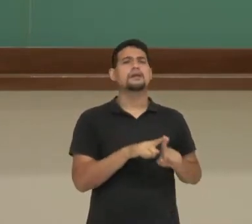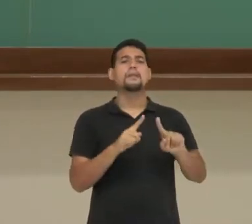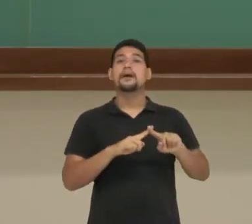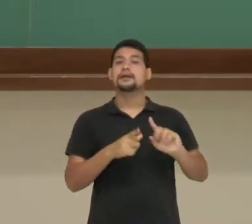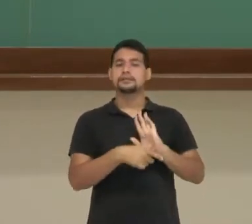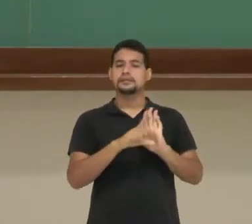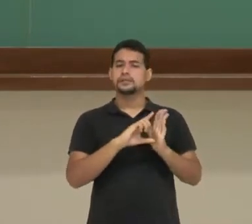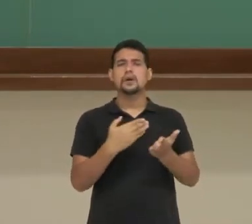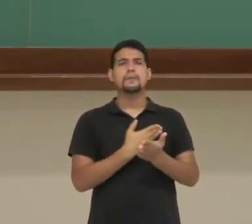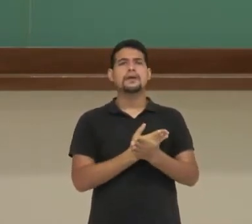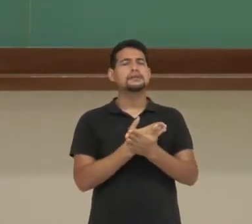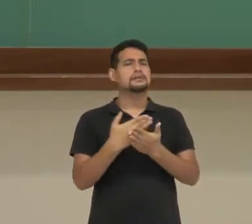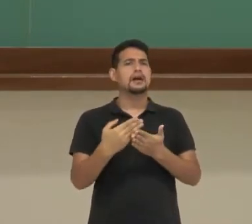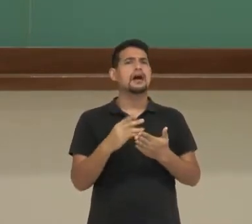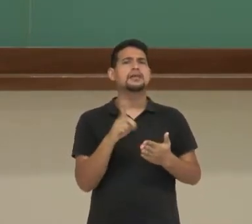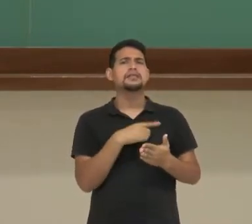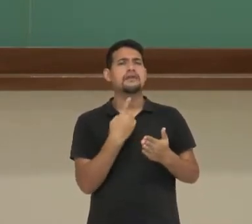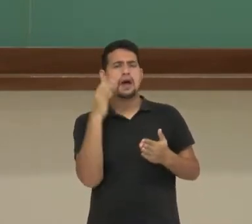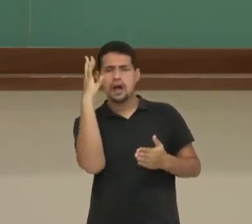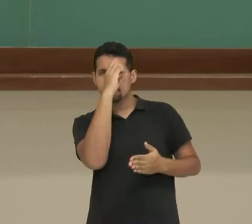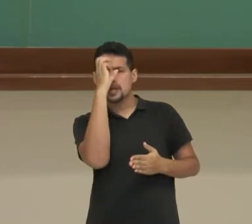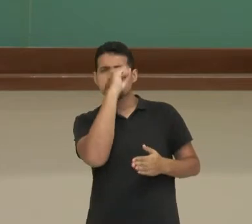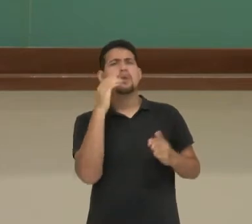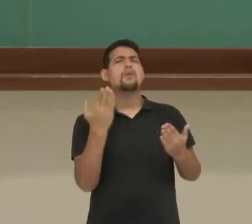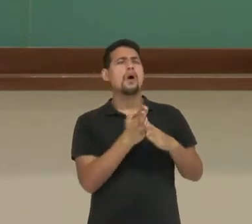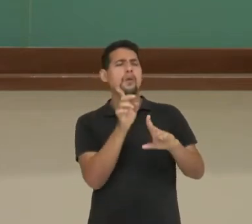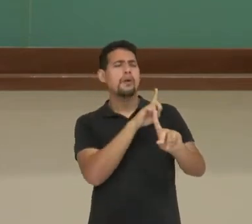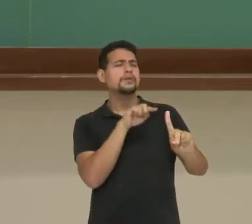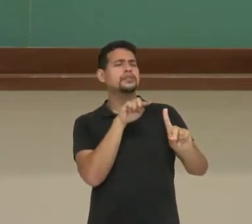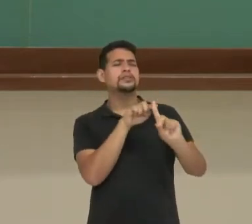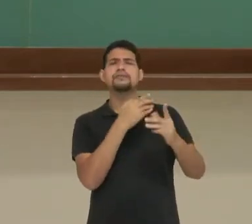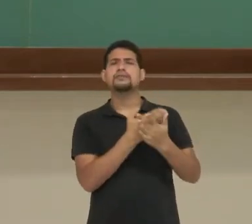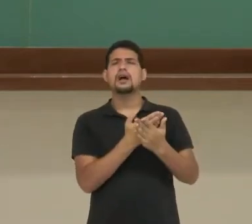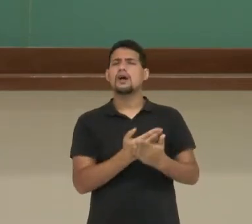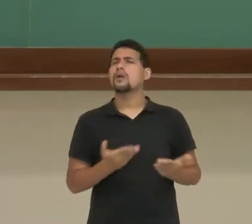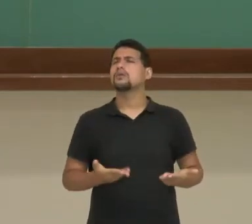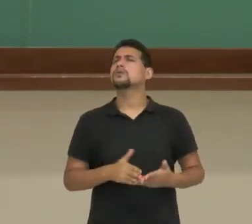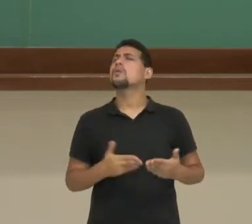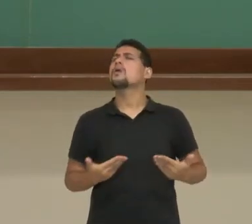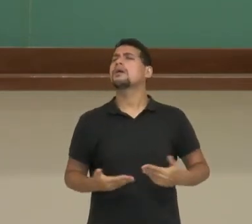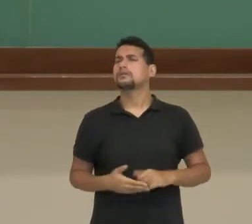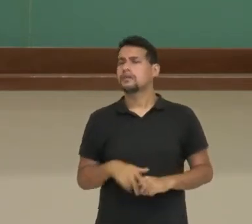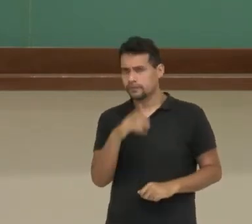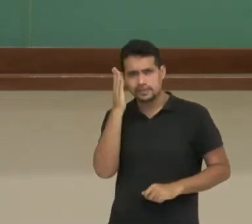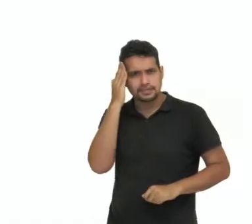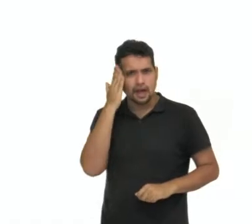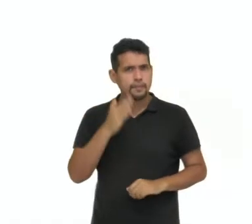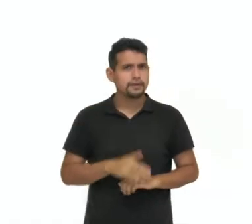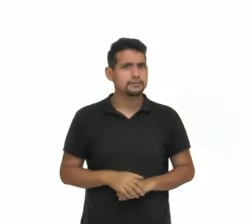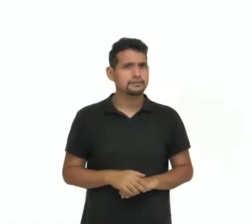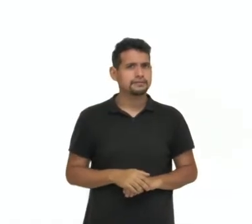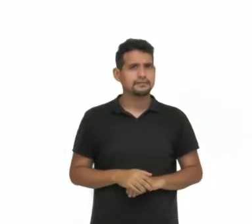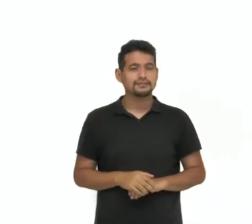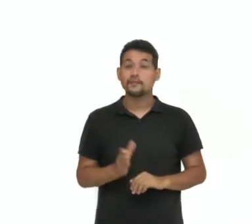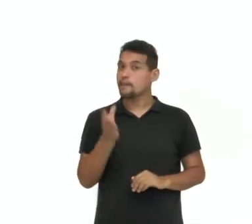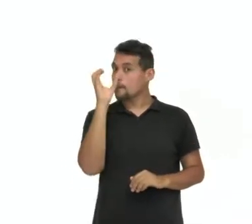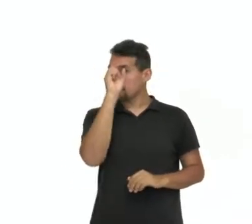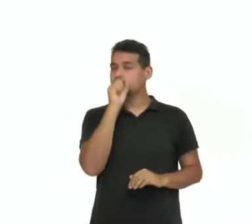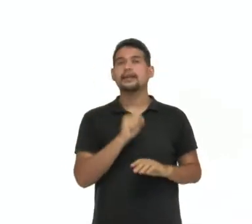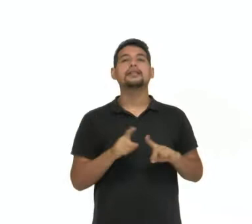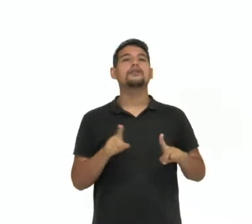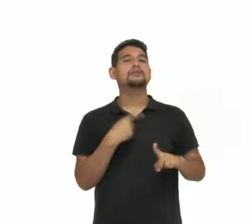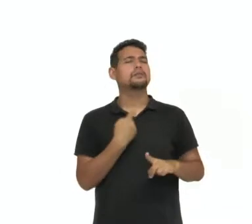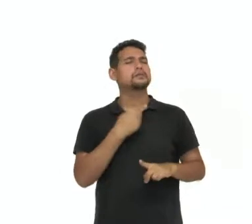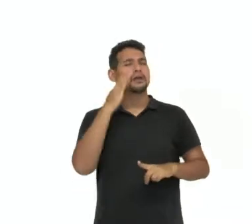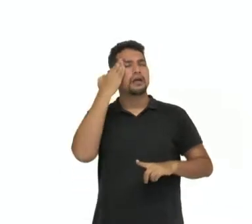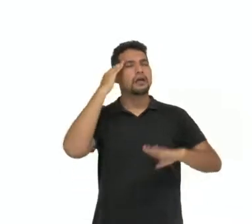também, vamos ver os nossos objetivos. Quais os objetivos da nossa aula de hoje? Vamos a ver? Compreender a partir